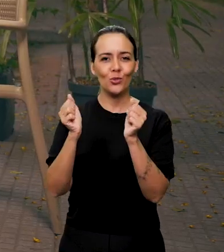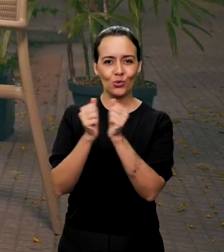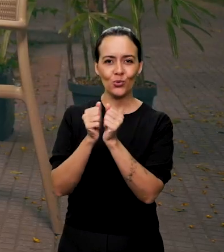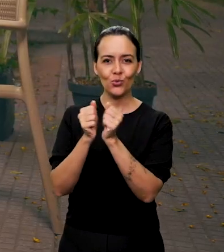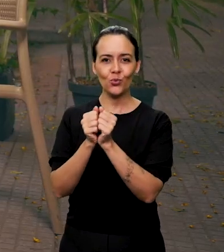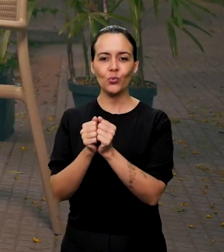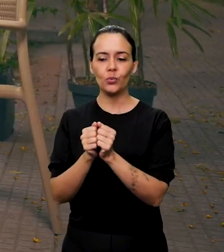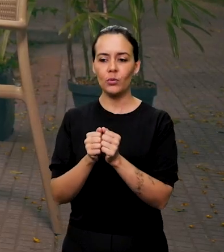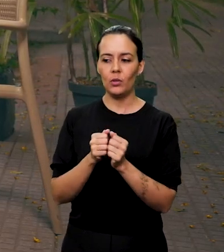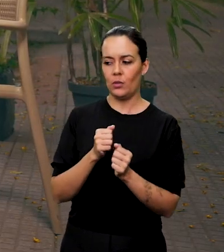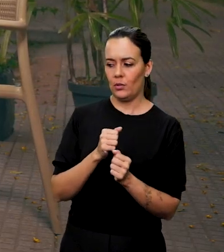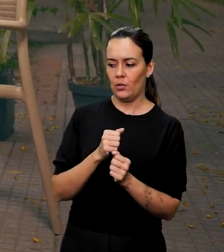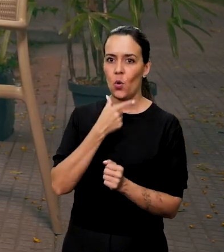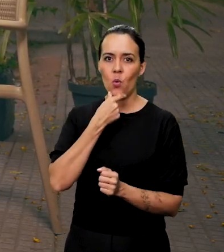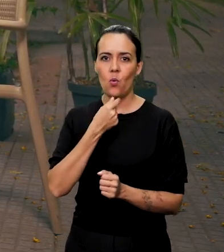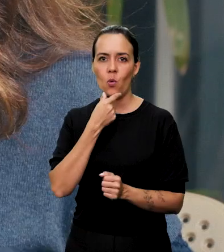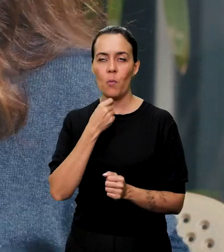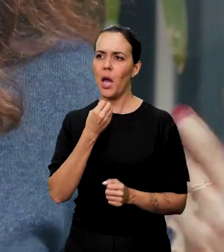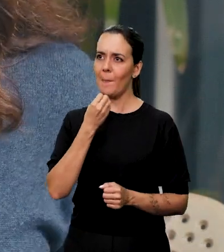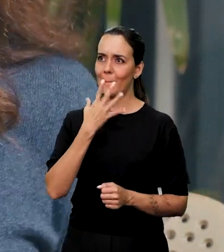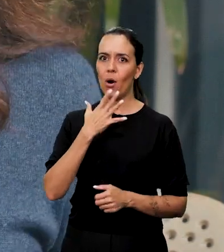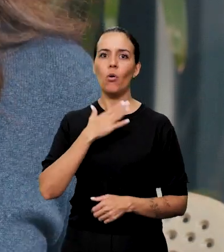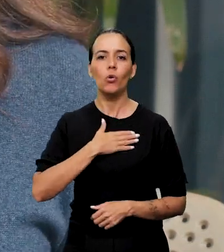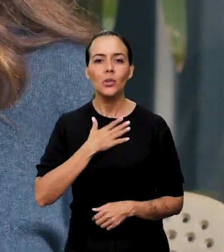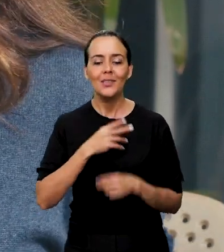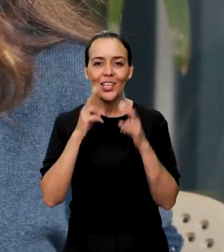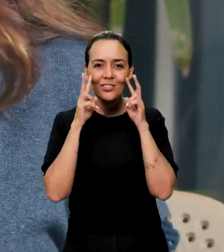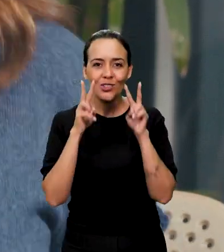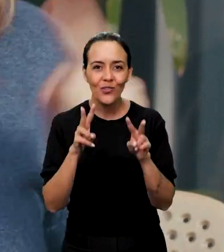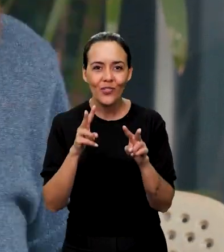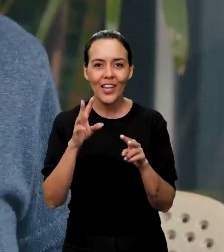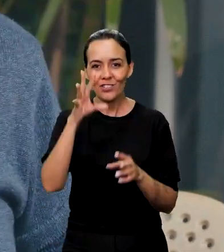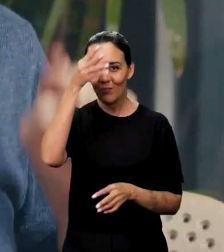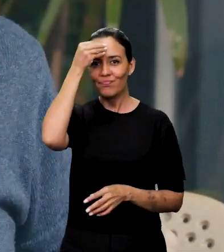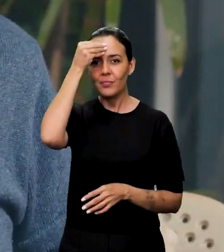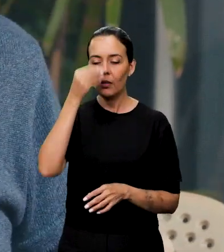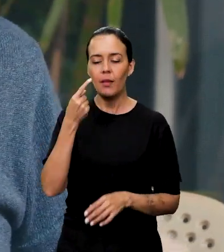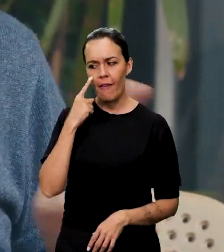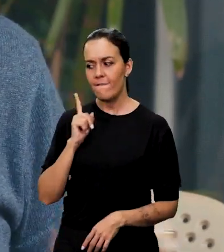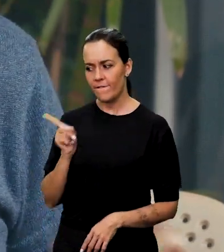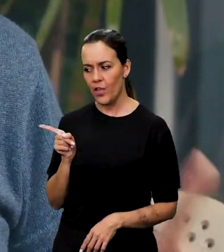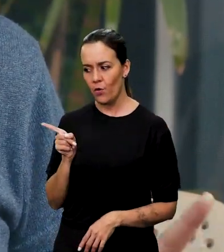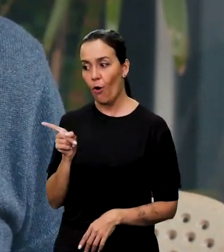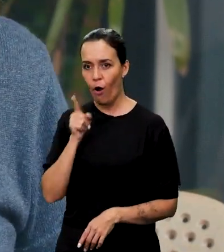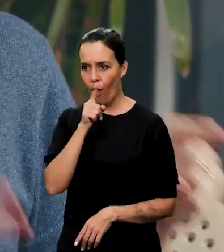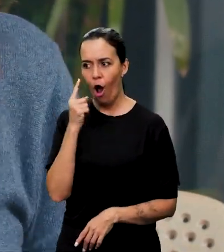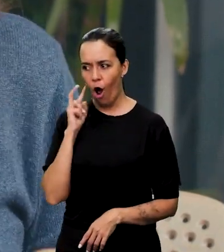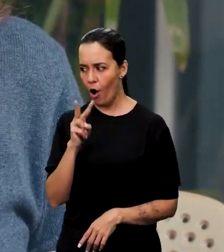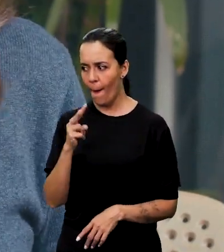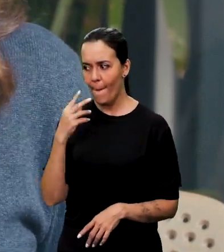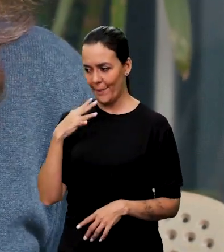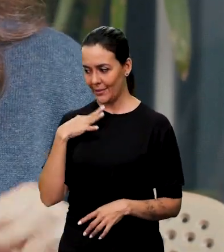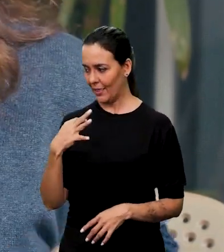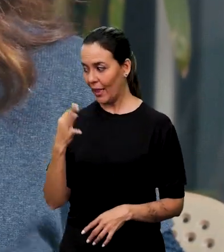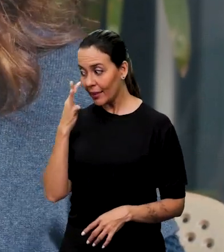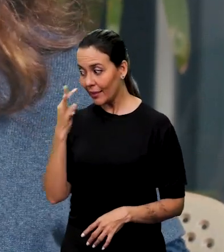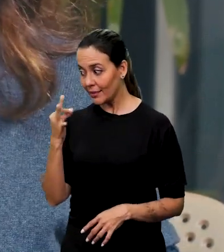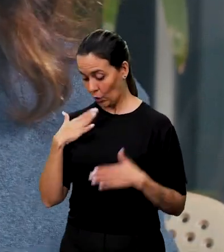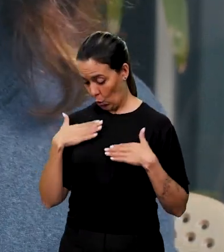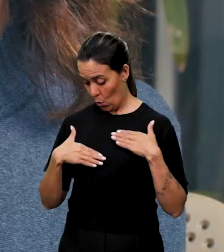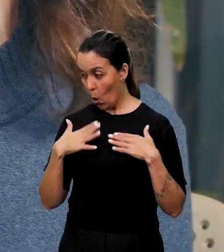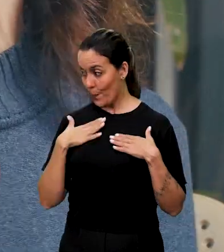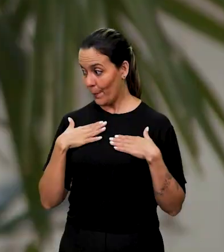ou deles mesmos, que bom que eu vim aqui, ou das próprias esposas, falando, viu? Isso que eu falo? Isso aí não é brincadeira não, olha o que ela falou. É